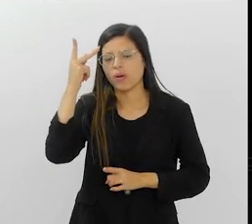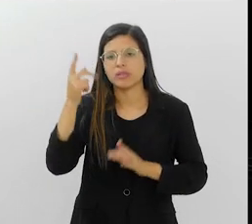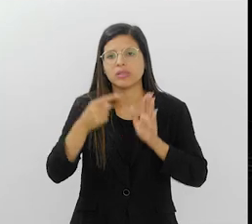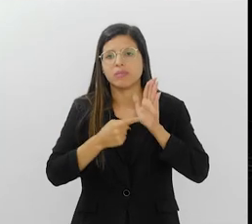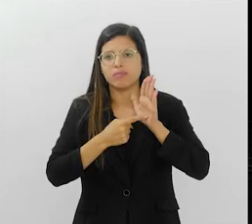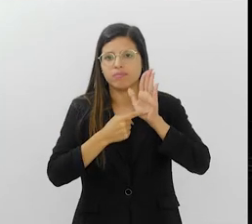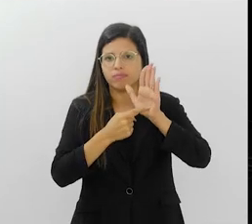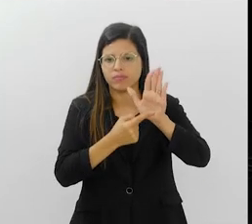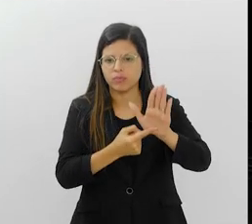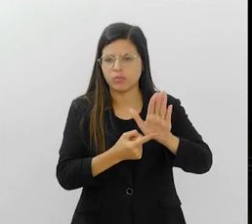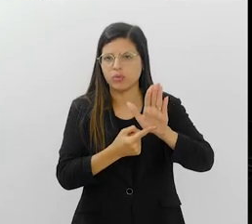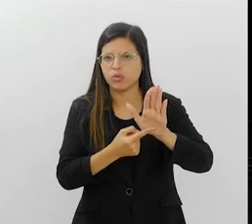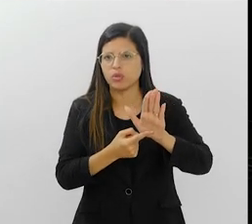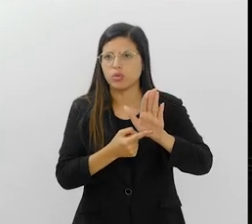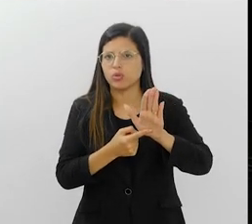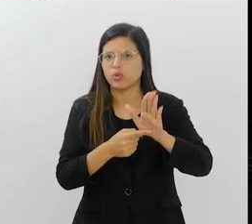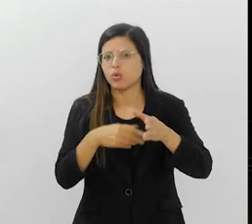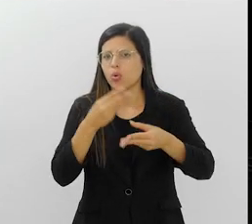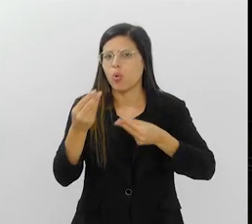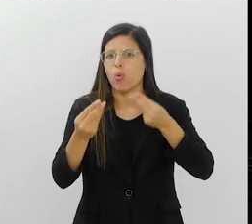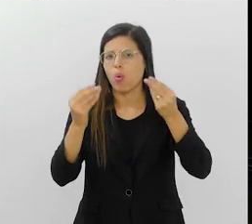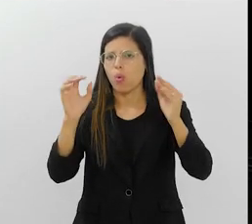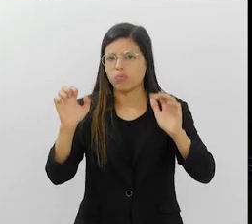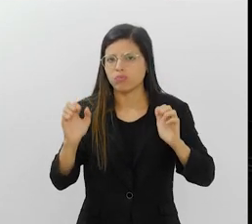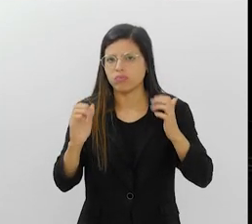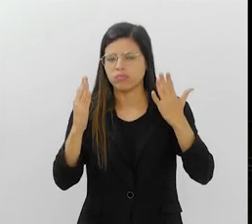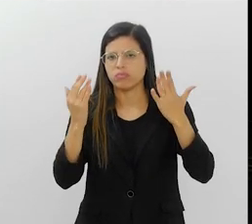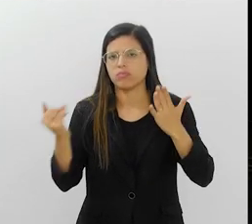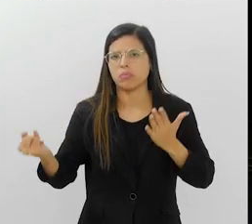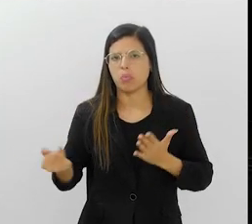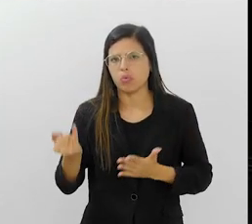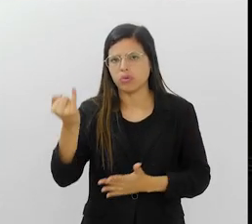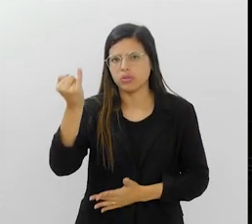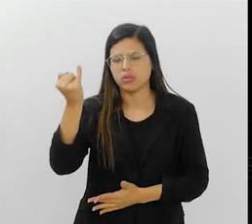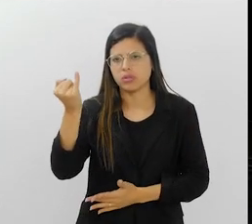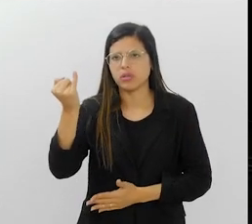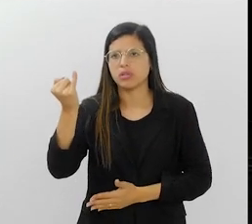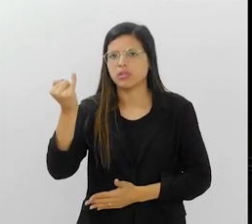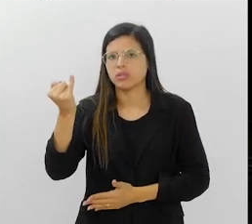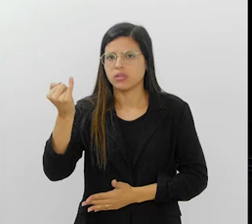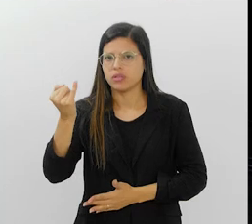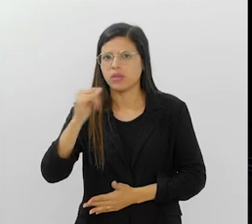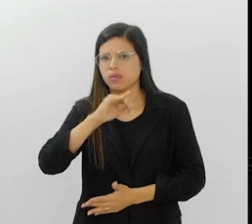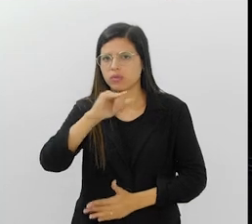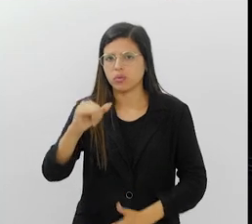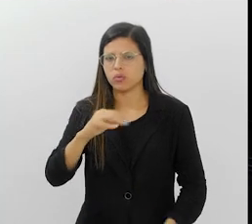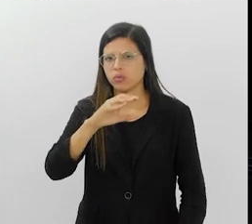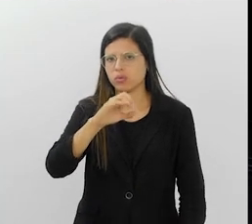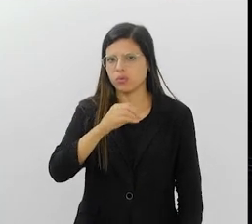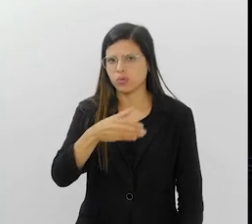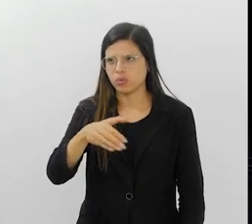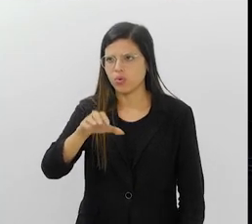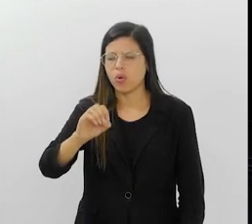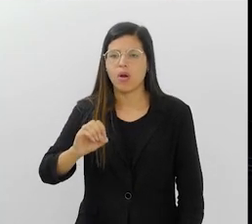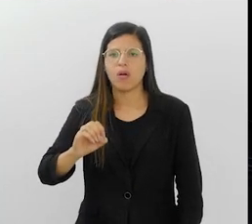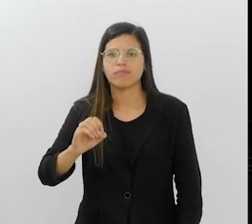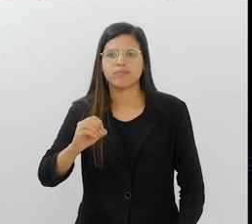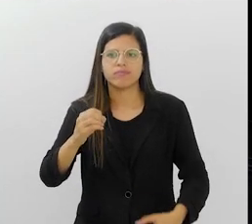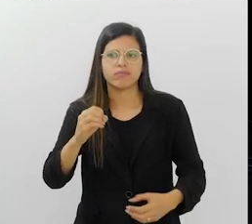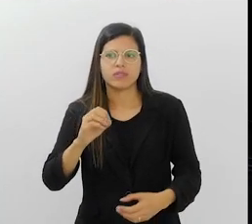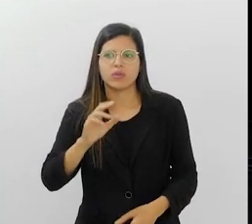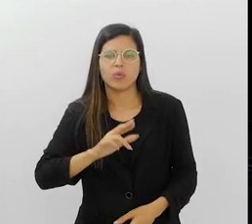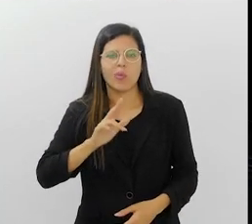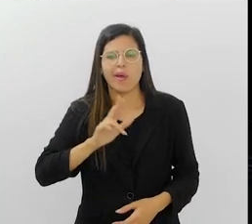a dimensão da festa, a importância da festa, foi o João 30. Não que ele